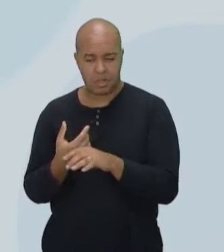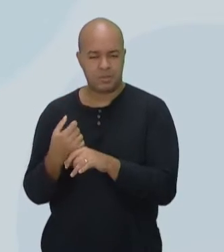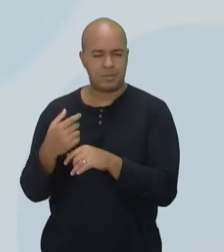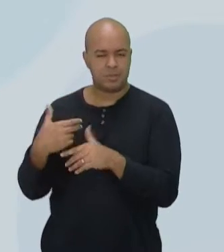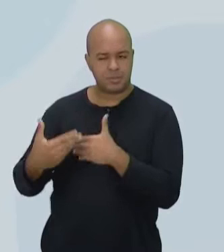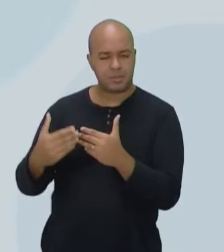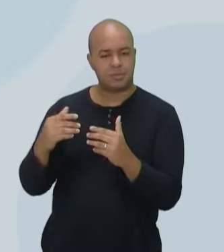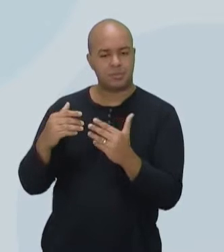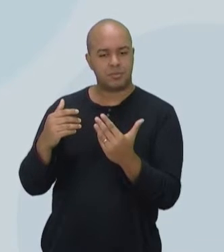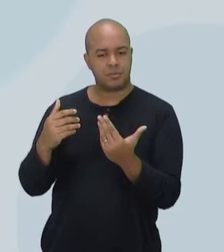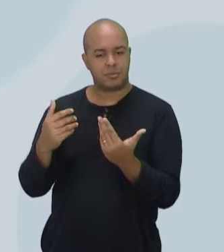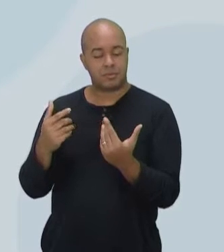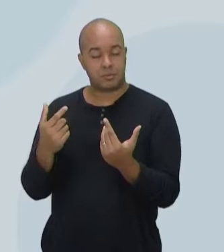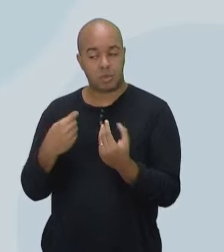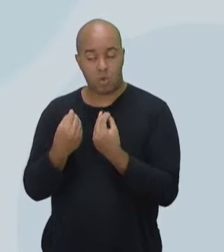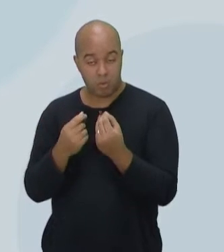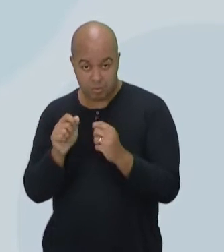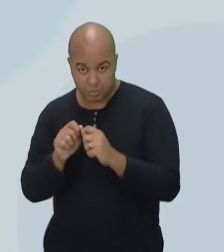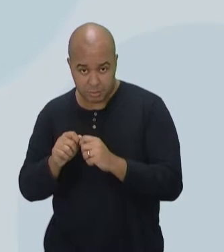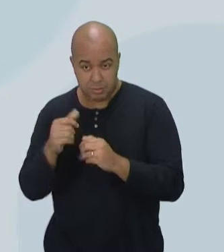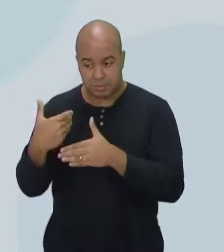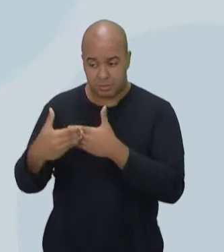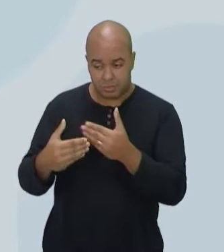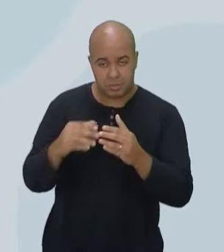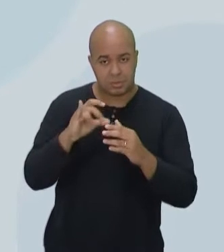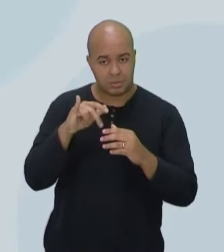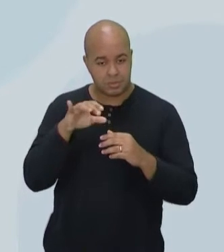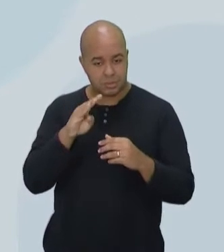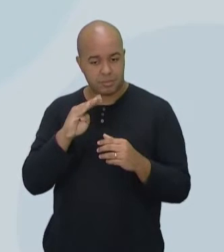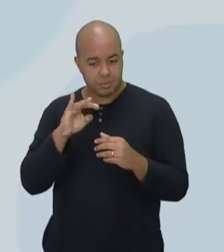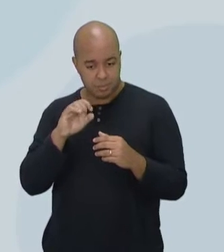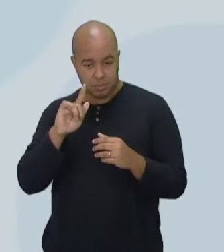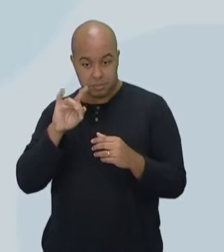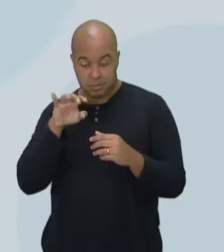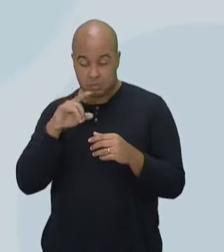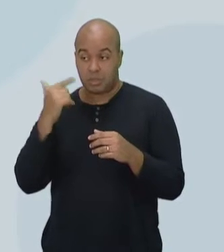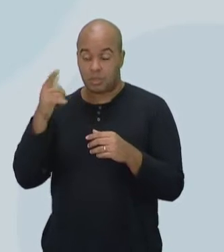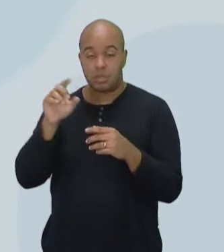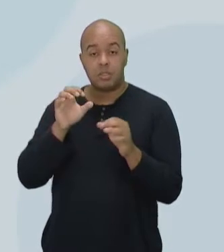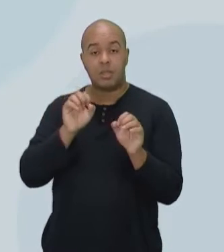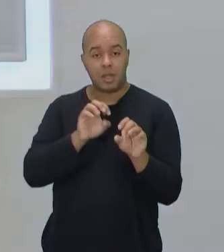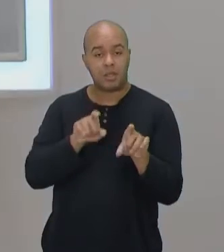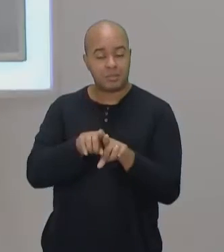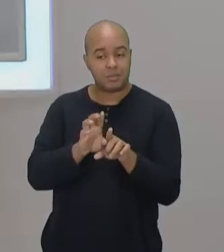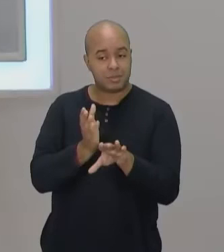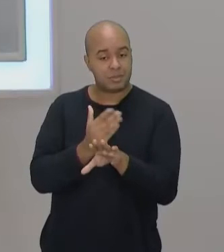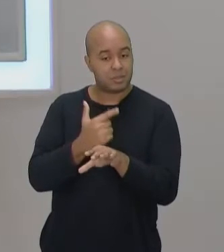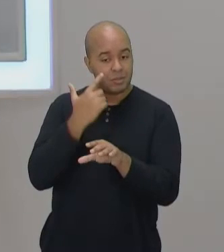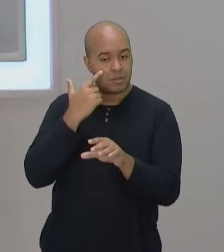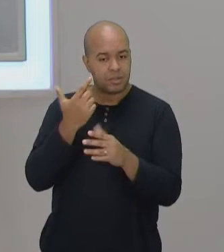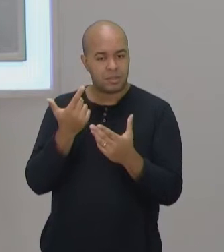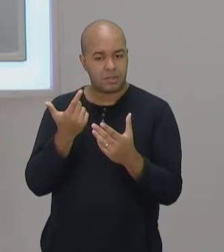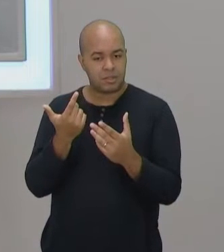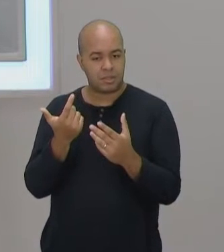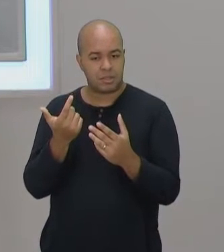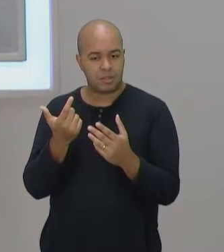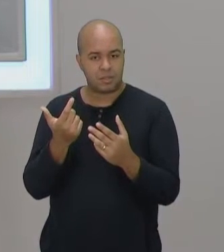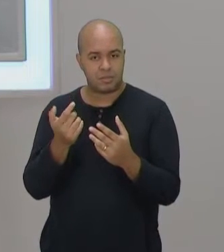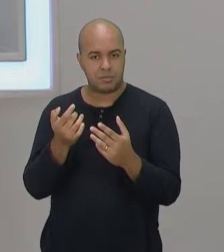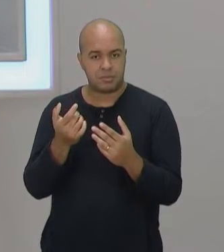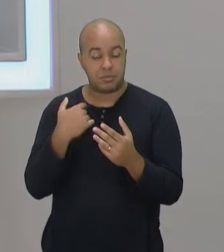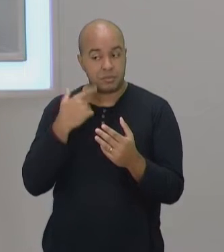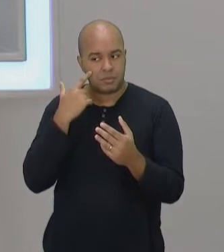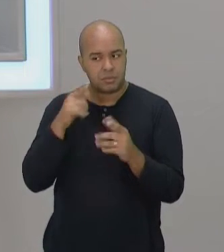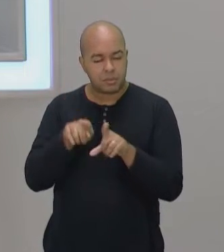desenvolvimento nós já vimos como é que funciona o processo de um ciclo biogeoquímico. Em outras aulas anteriores, aí, lá